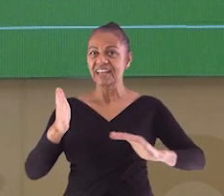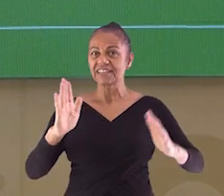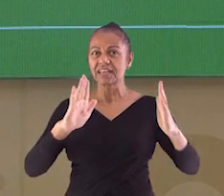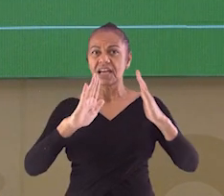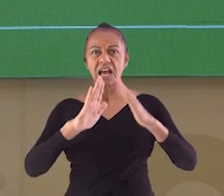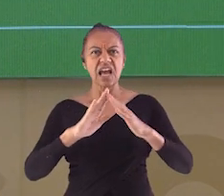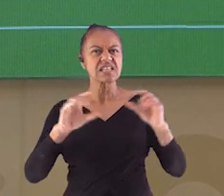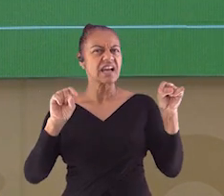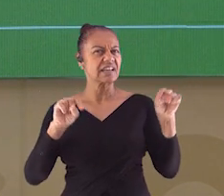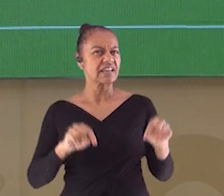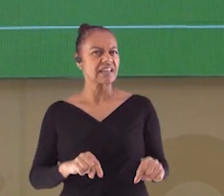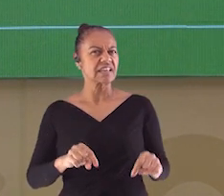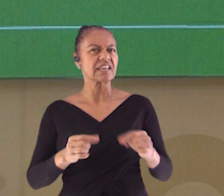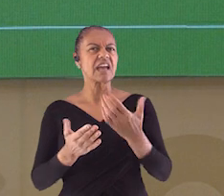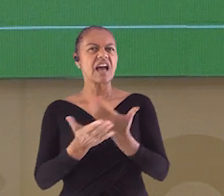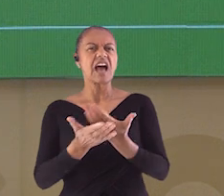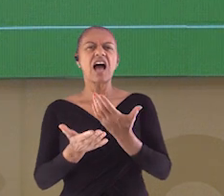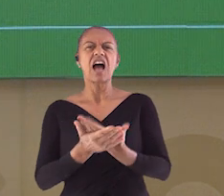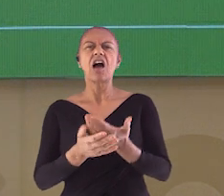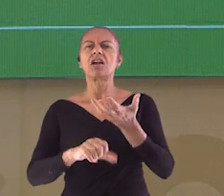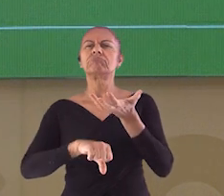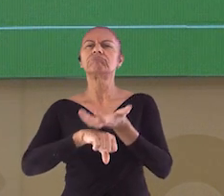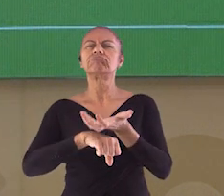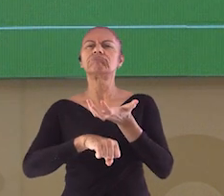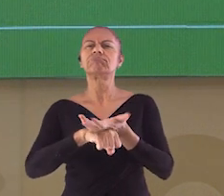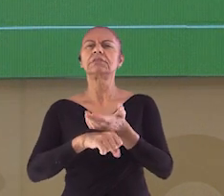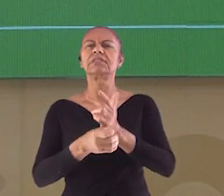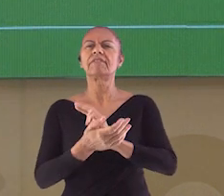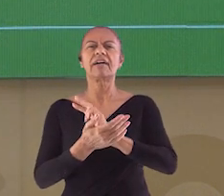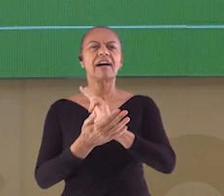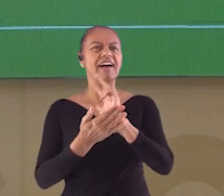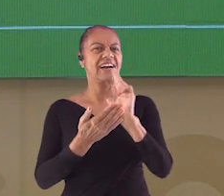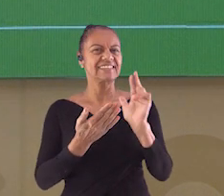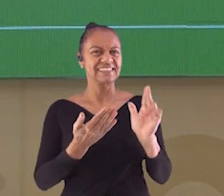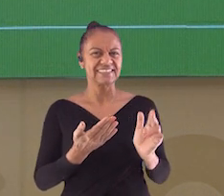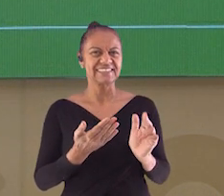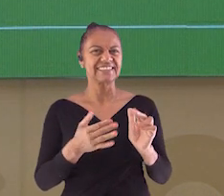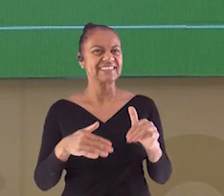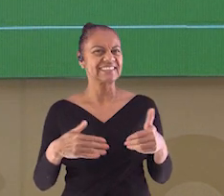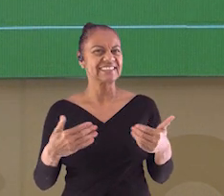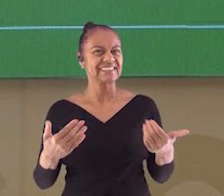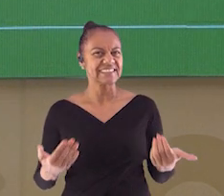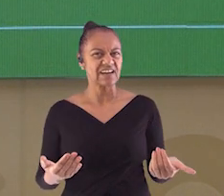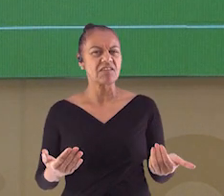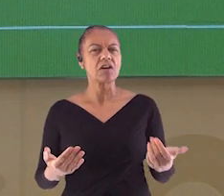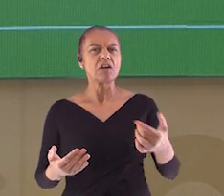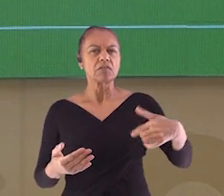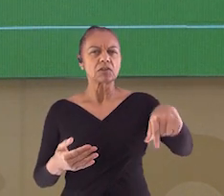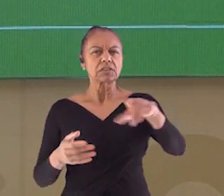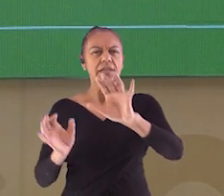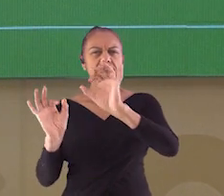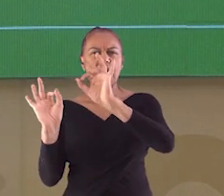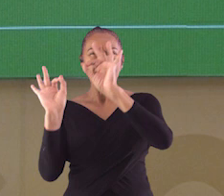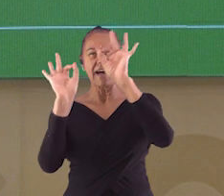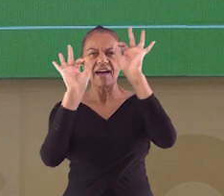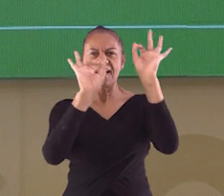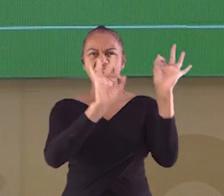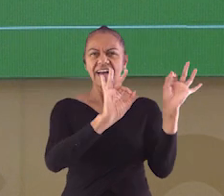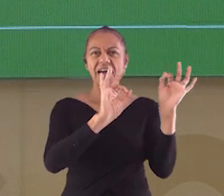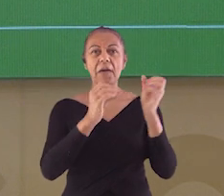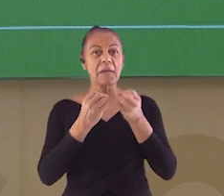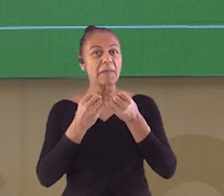em Casa na TV, que aqui tem muitas aulas de várias disciplinas. Então é isso. Não